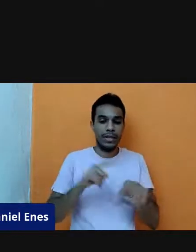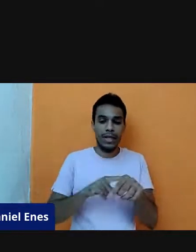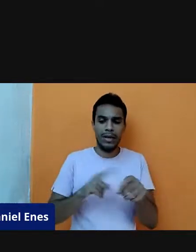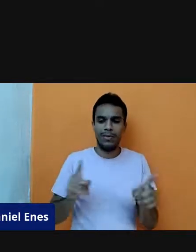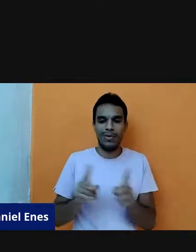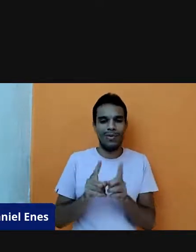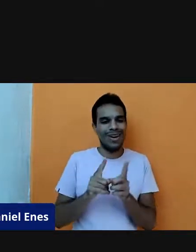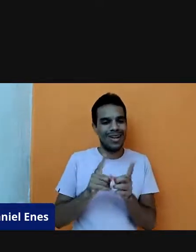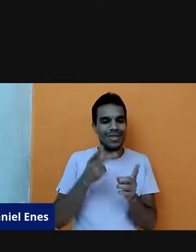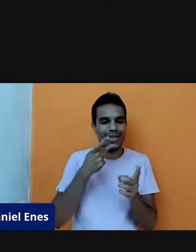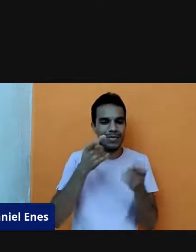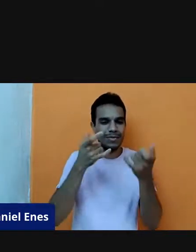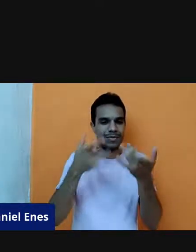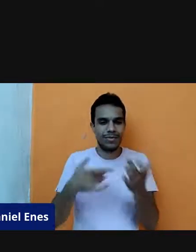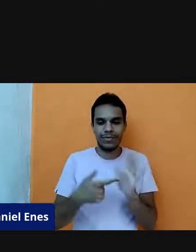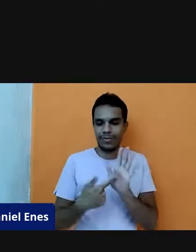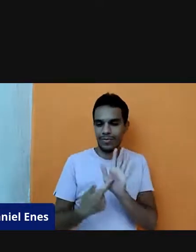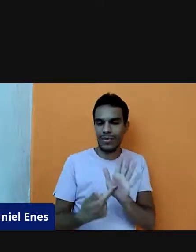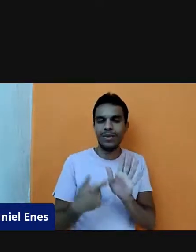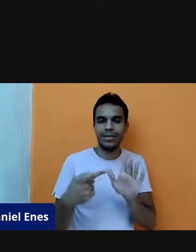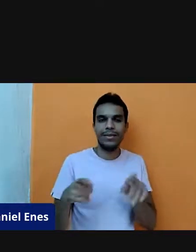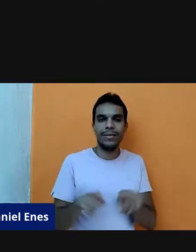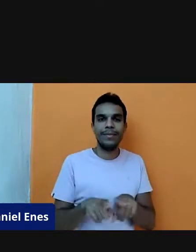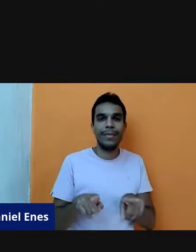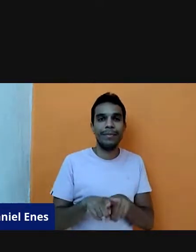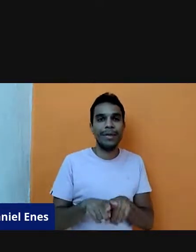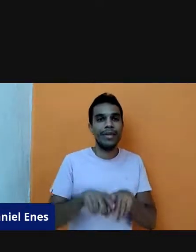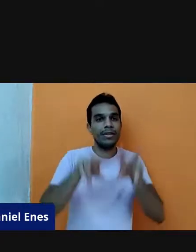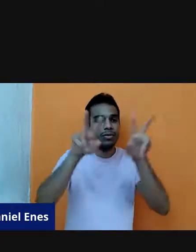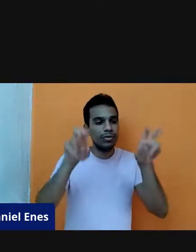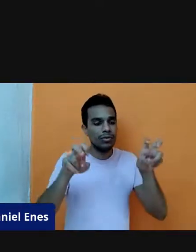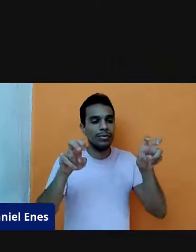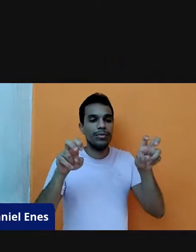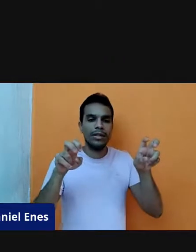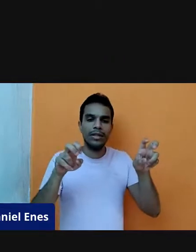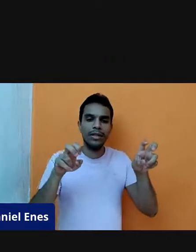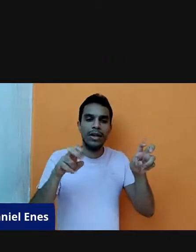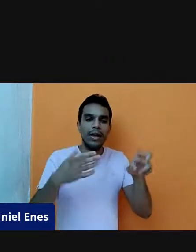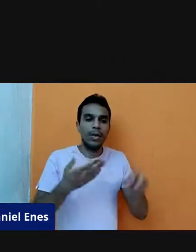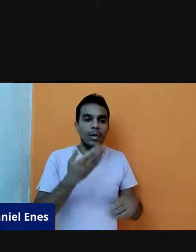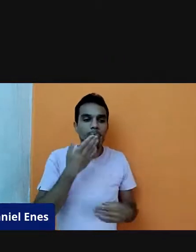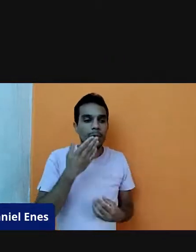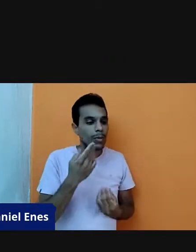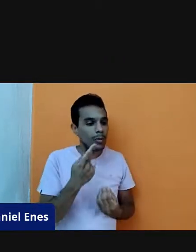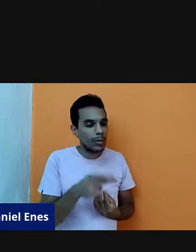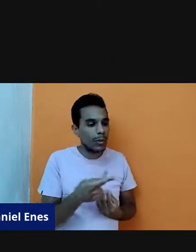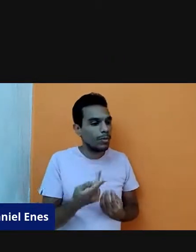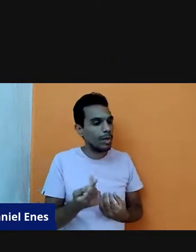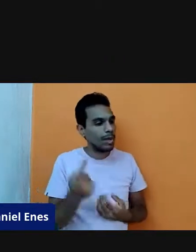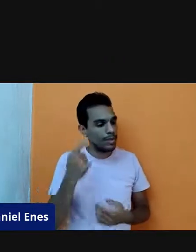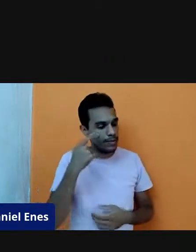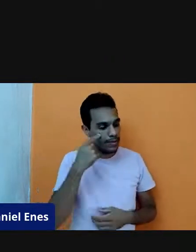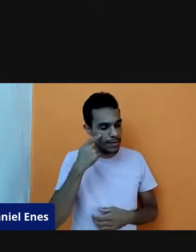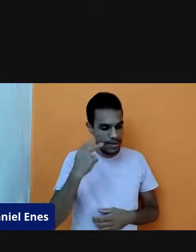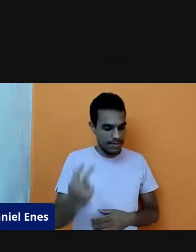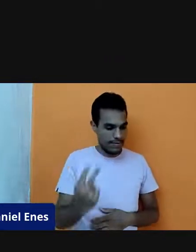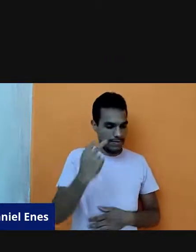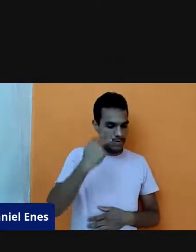né? Um trechinho também sobre a forma como ela se via. Como eu disse,